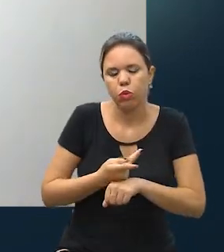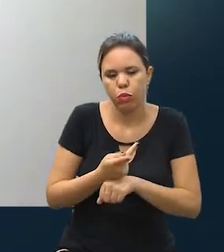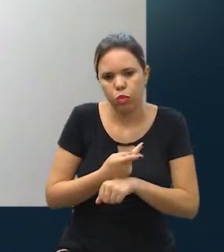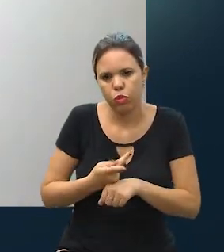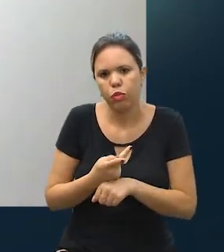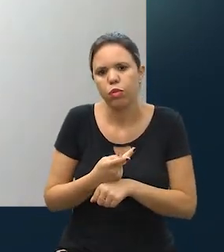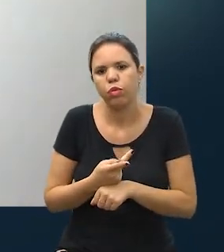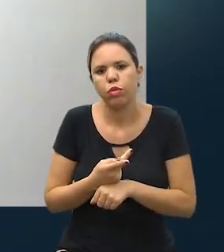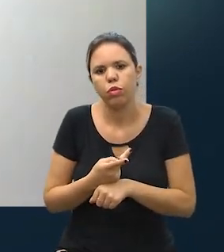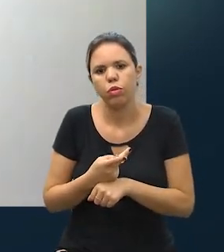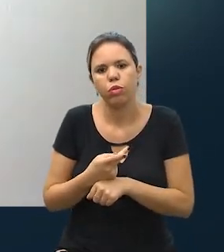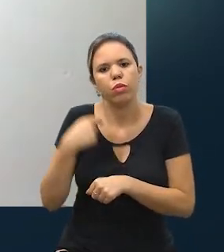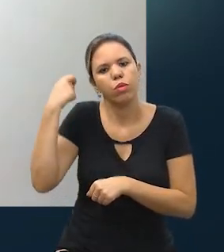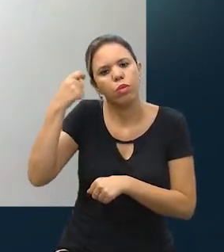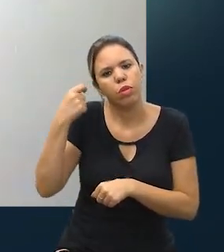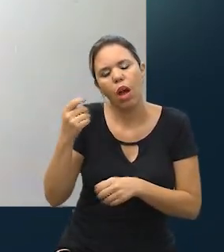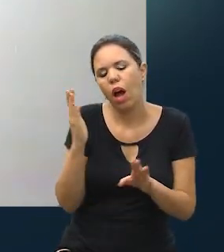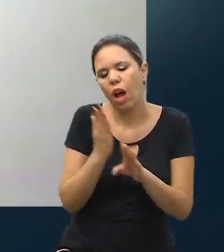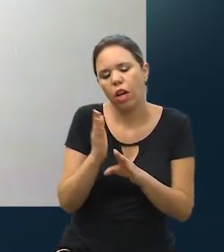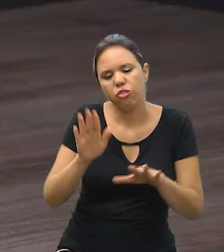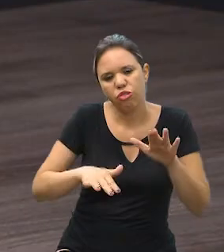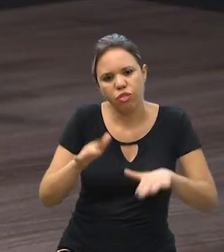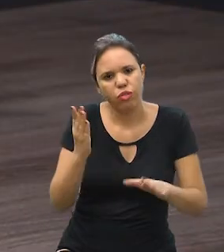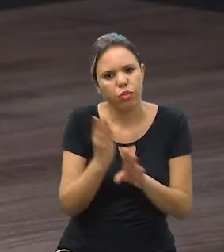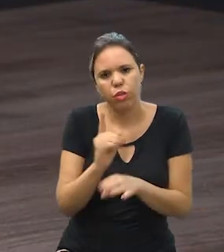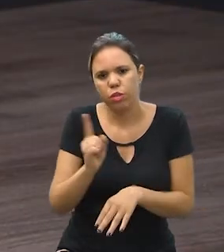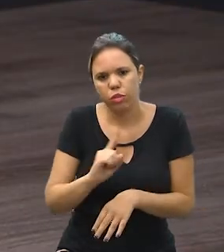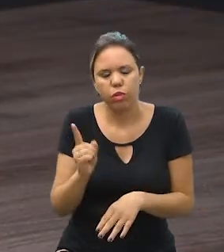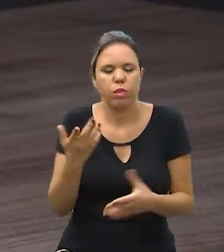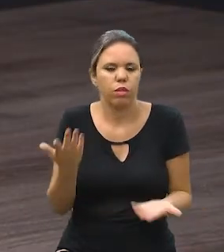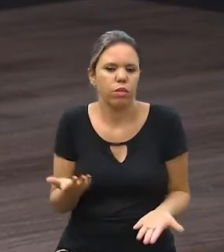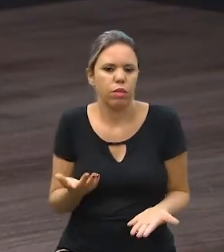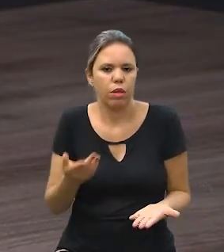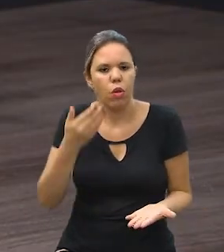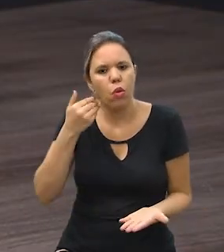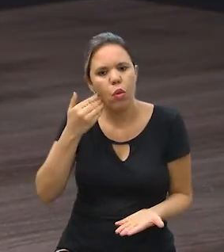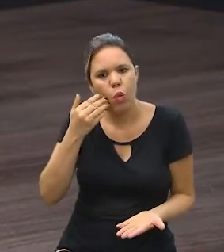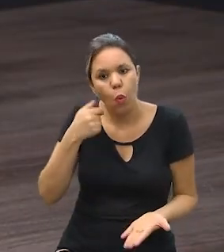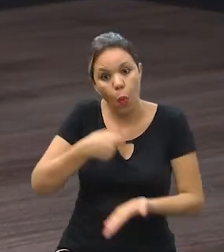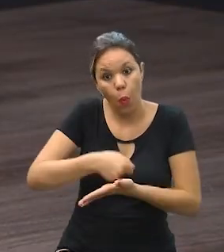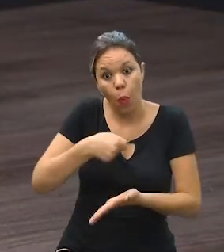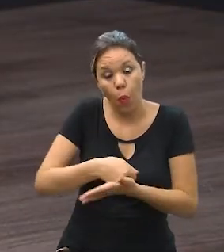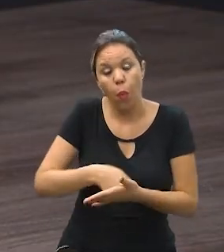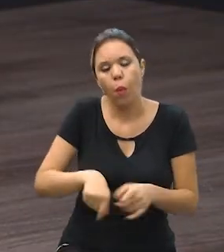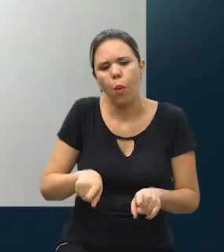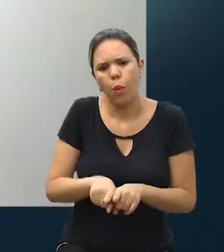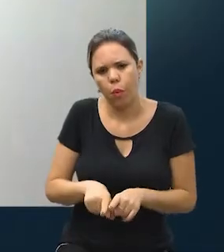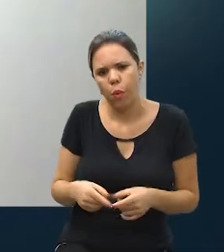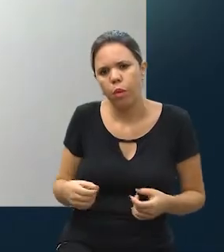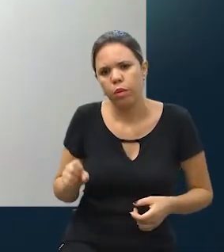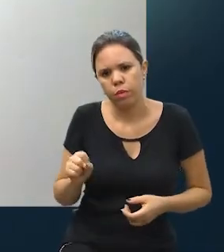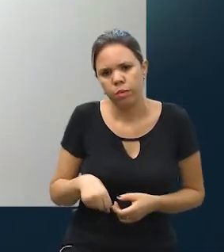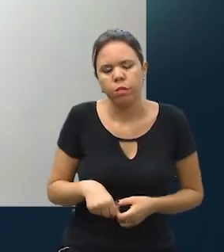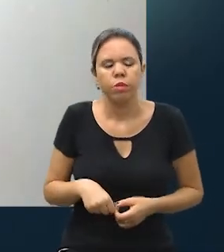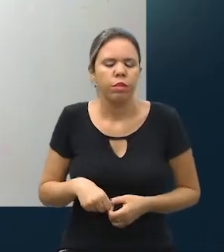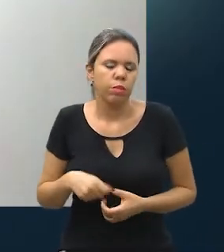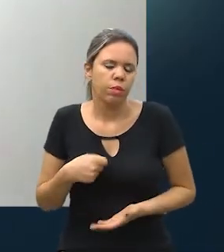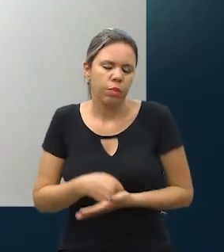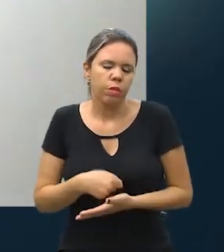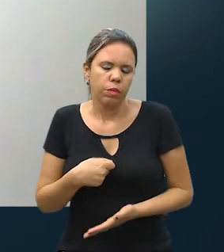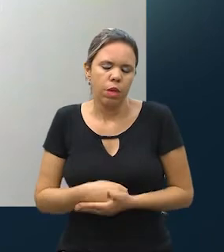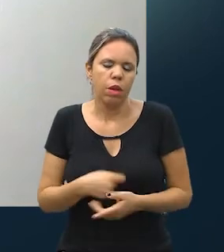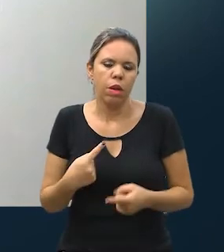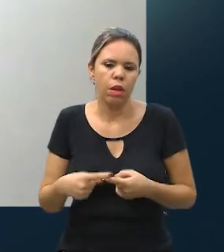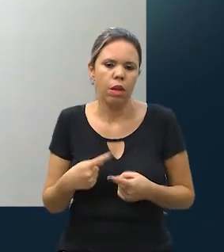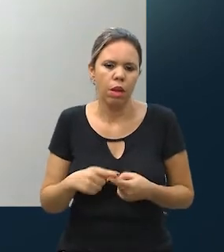não acha, procura acessório, não acha, procura... E é uma consumidora mais exigente também, né? Mais exigente,